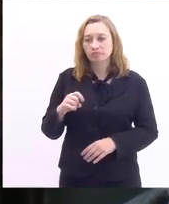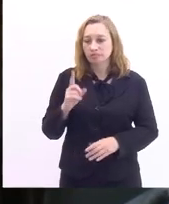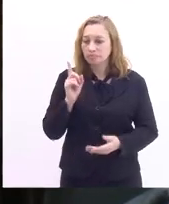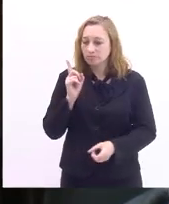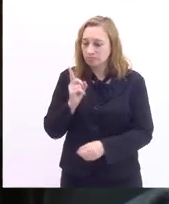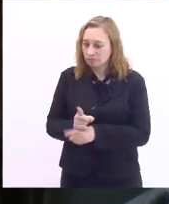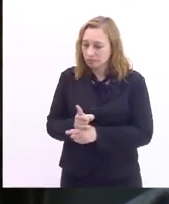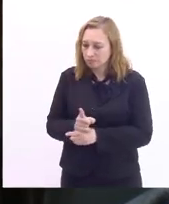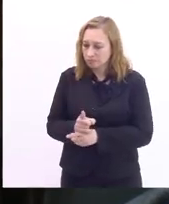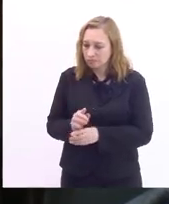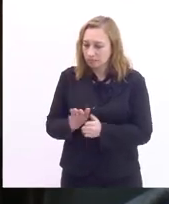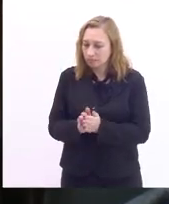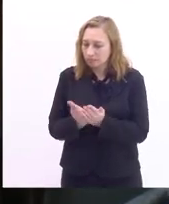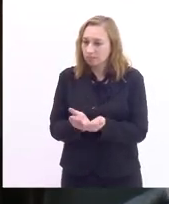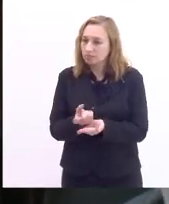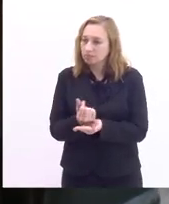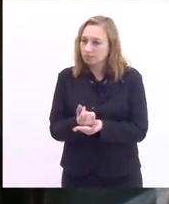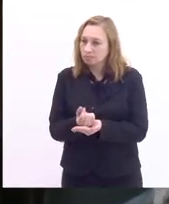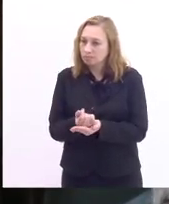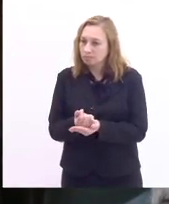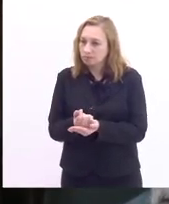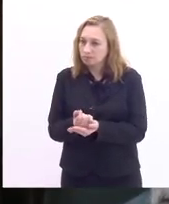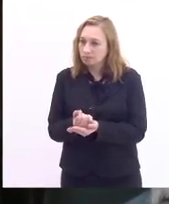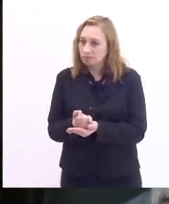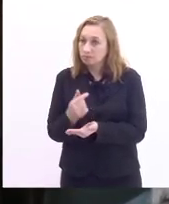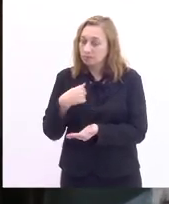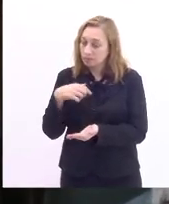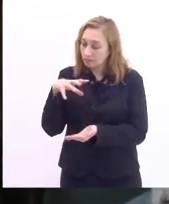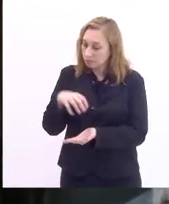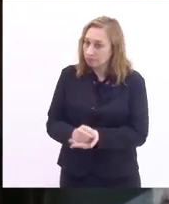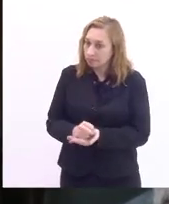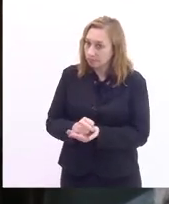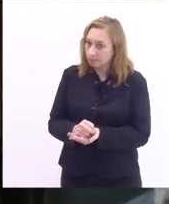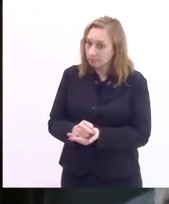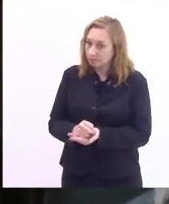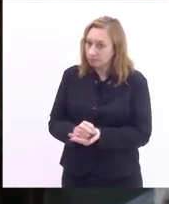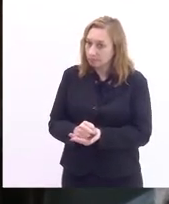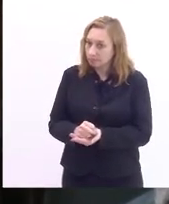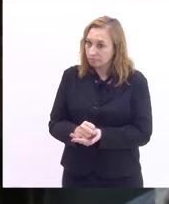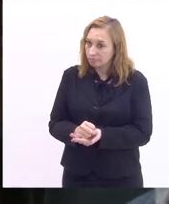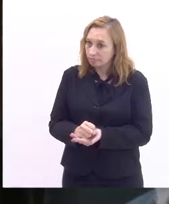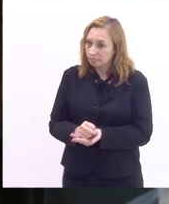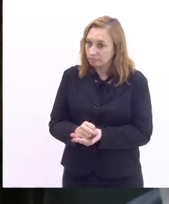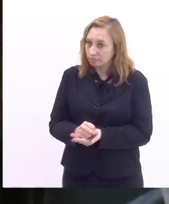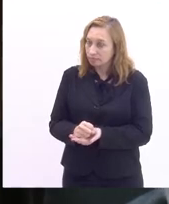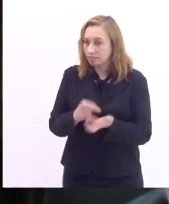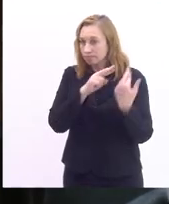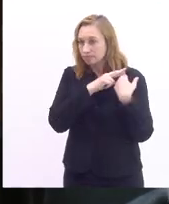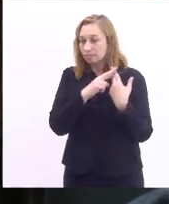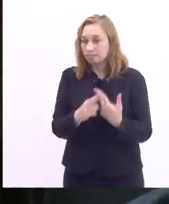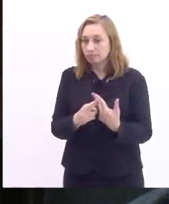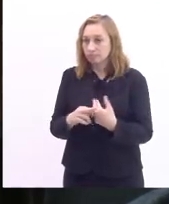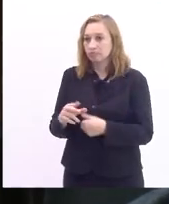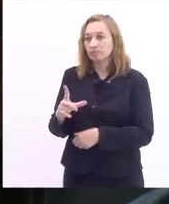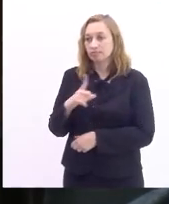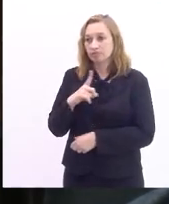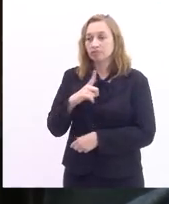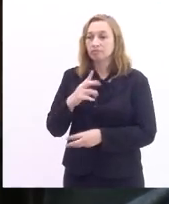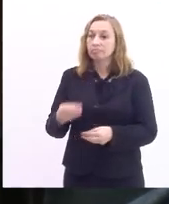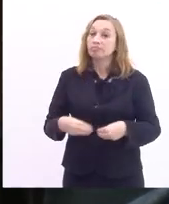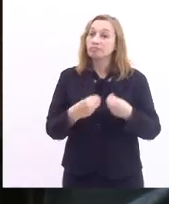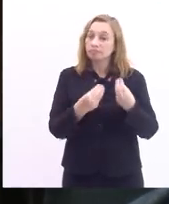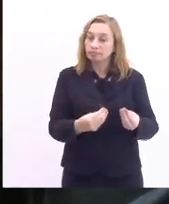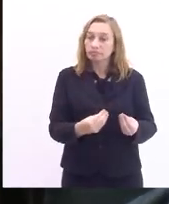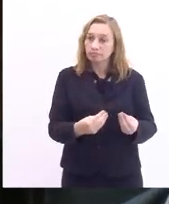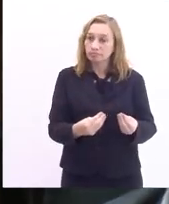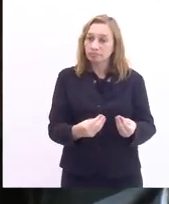achasse uma carteira no chão se eu a pegasse e eu era responsável por ela tinha que entregar